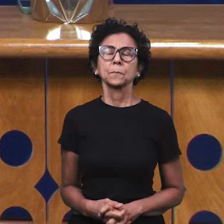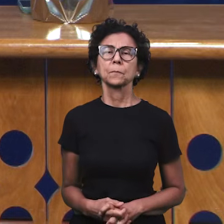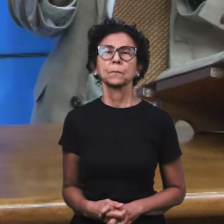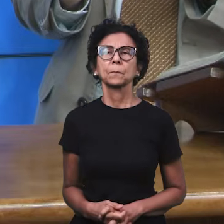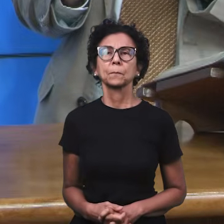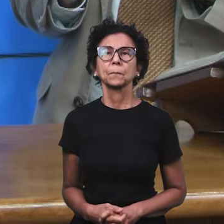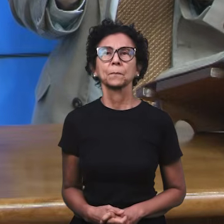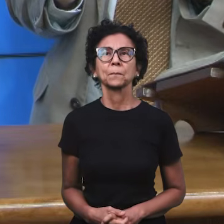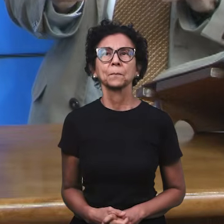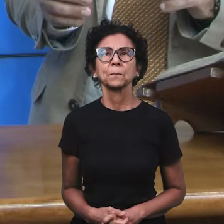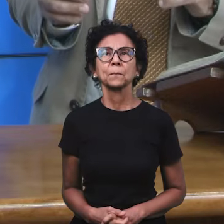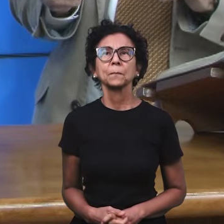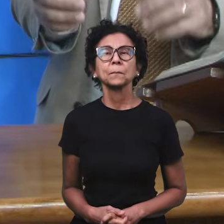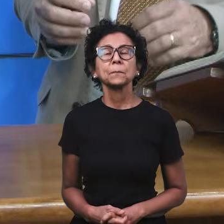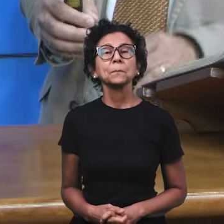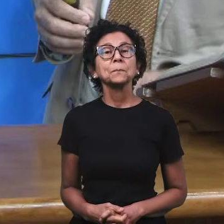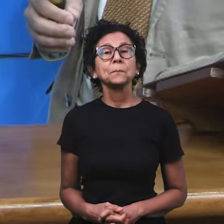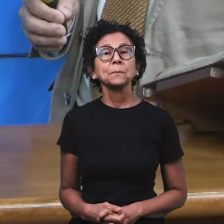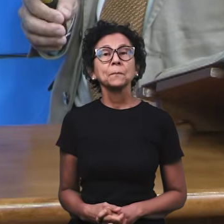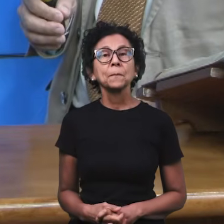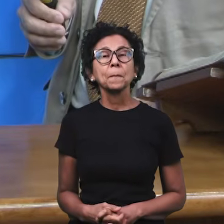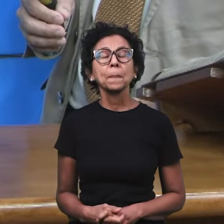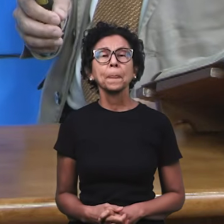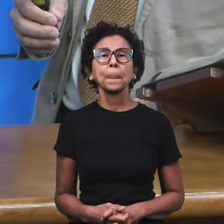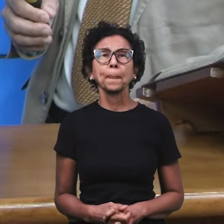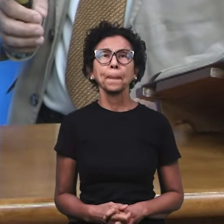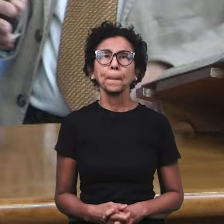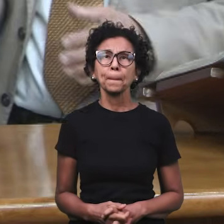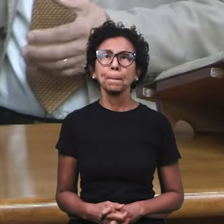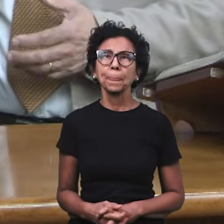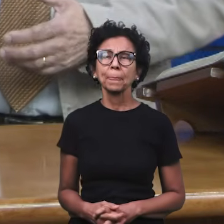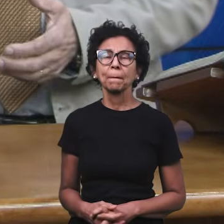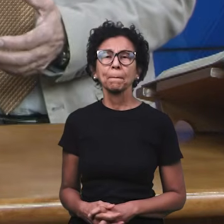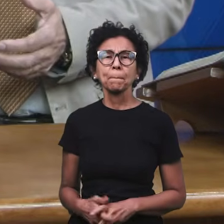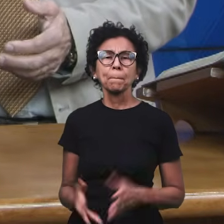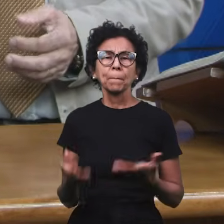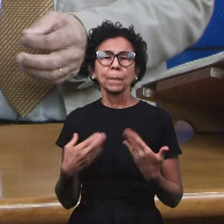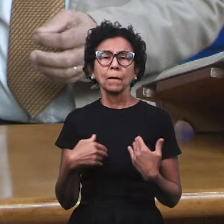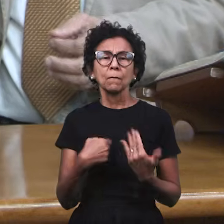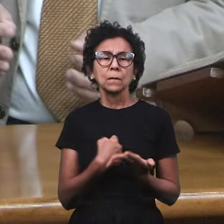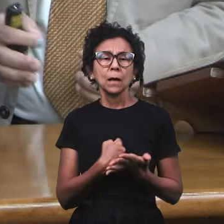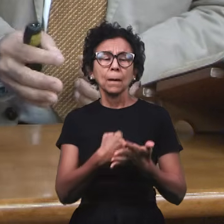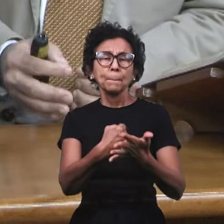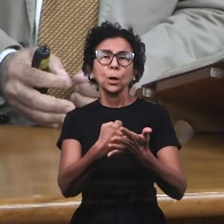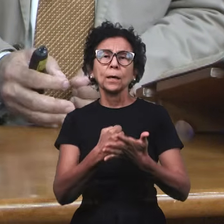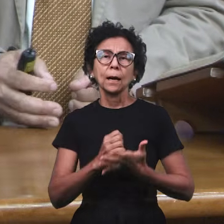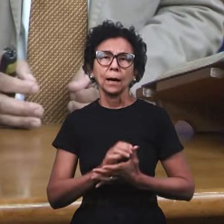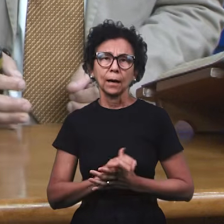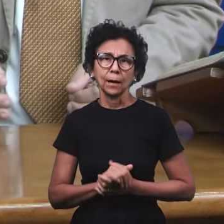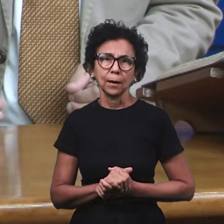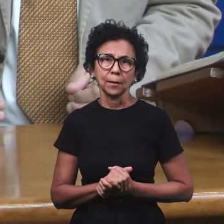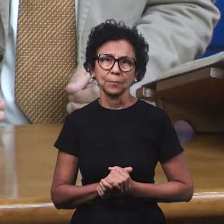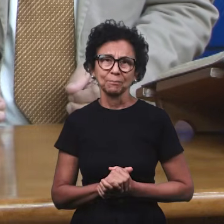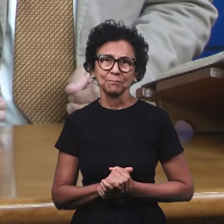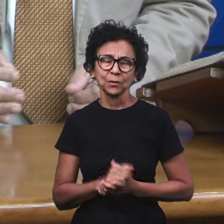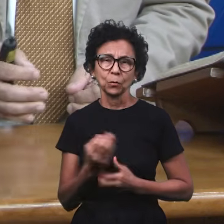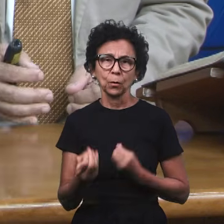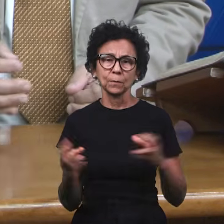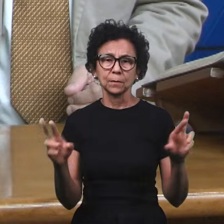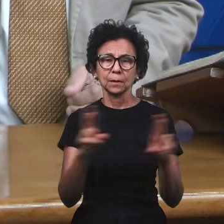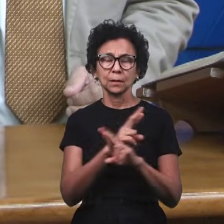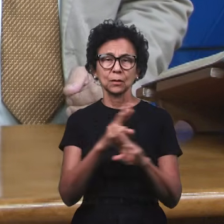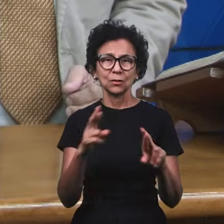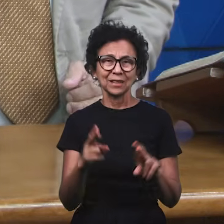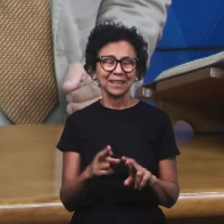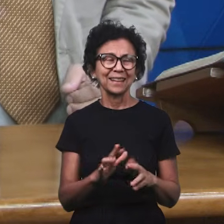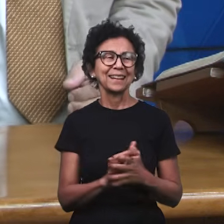Continuando, seja colaborativo. O que é ser colaborativo? É você se relacionar bem com o